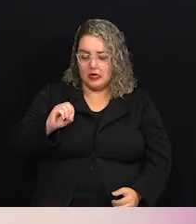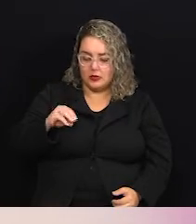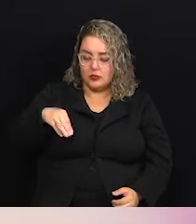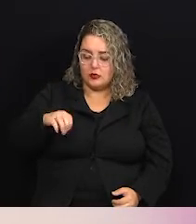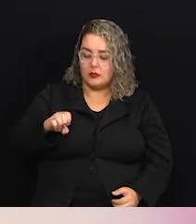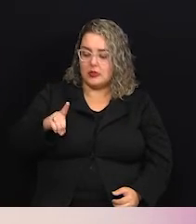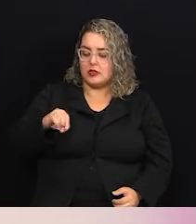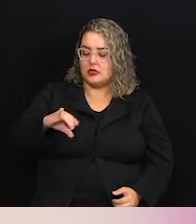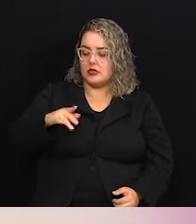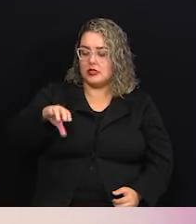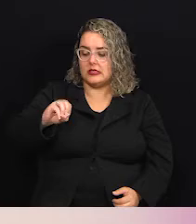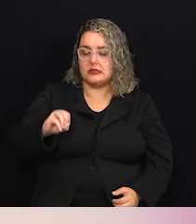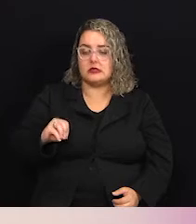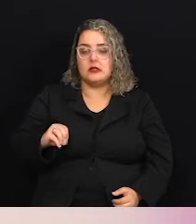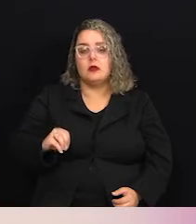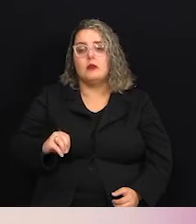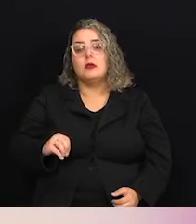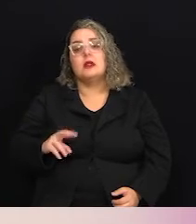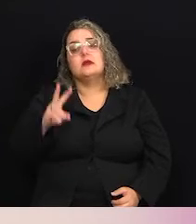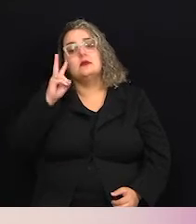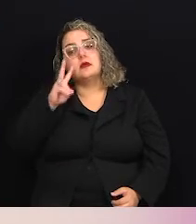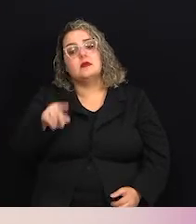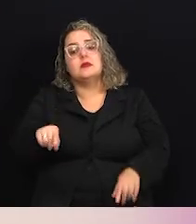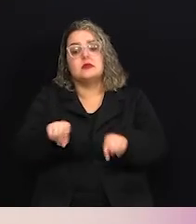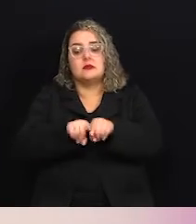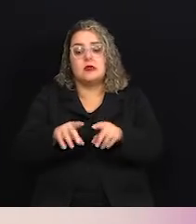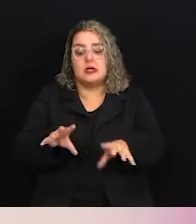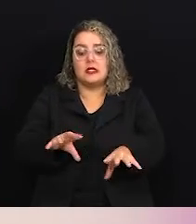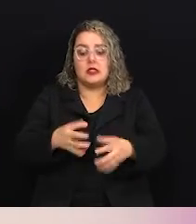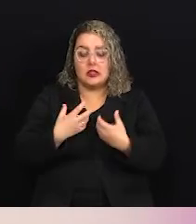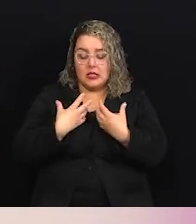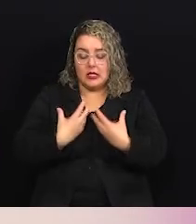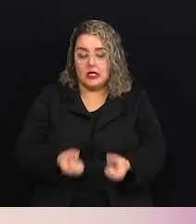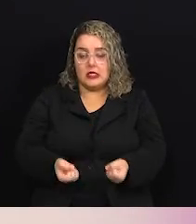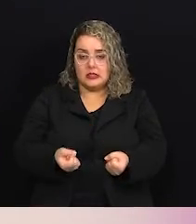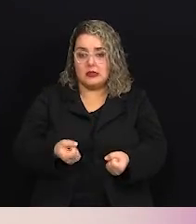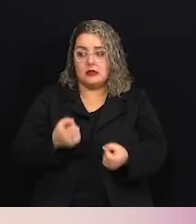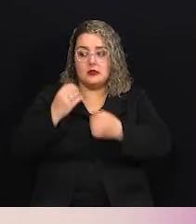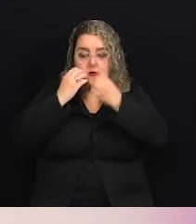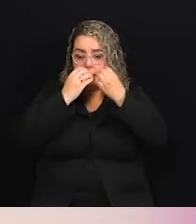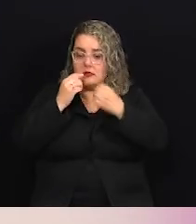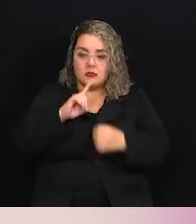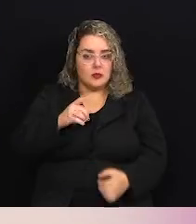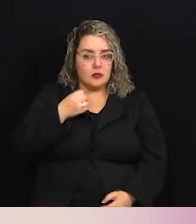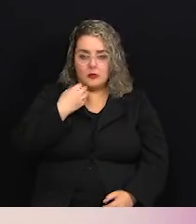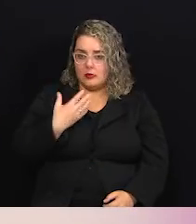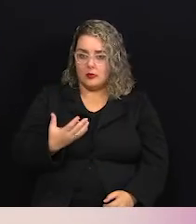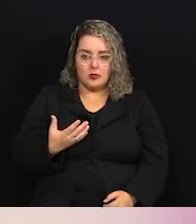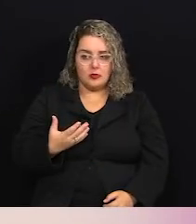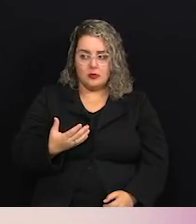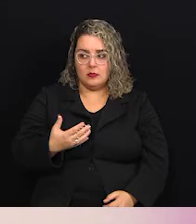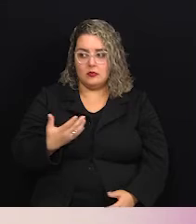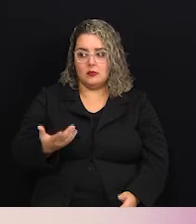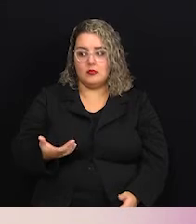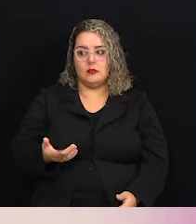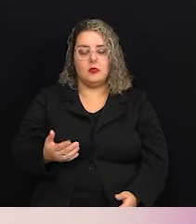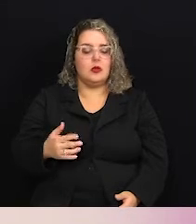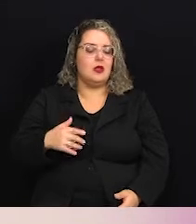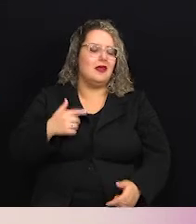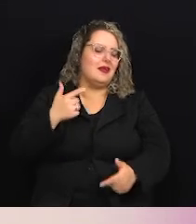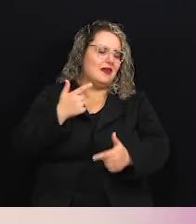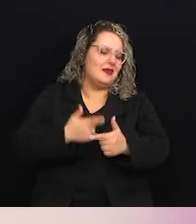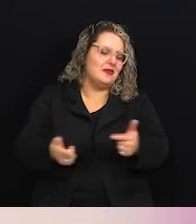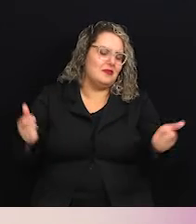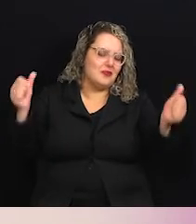automedicação, mas não só a automedicação, a gente vê como a adesão ao tratamento na rinite não costuma ser bom. Então, e aí vai